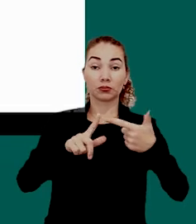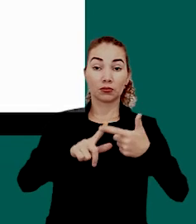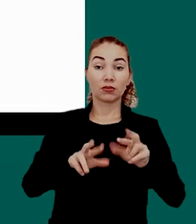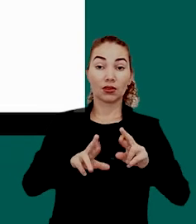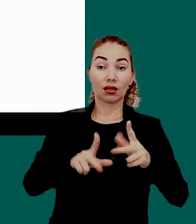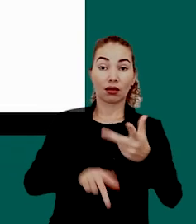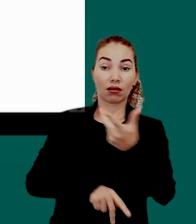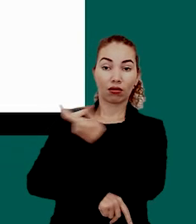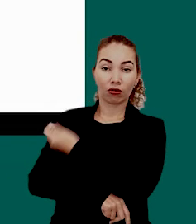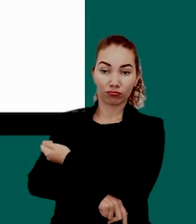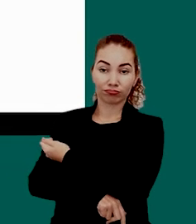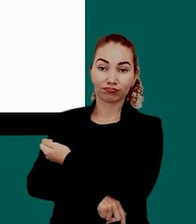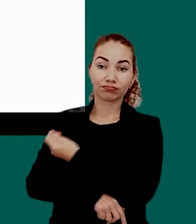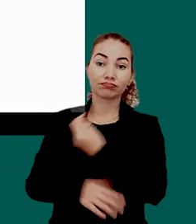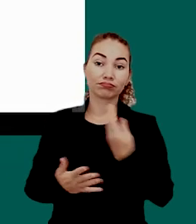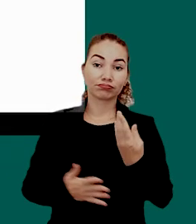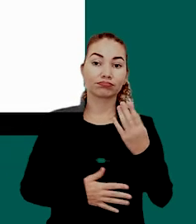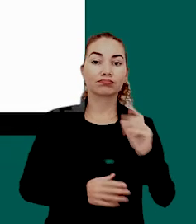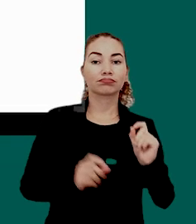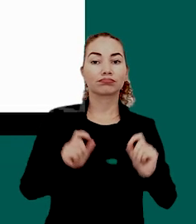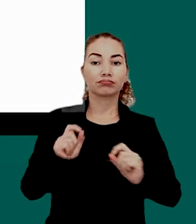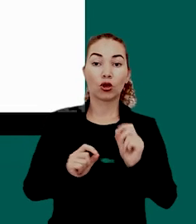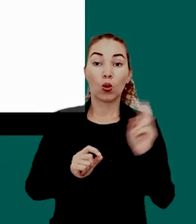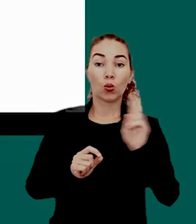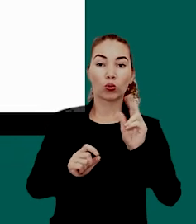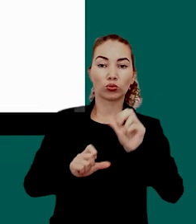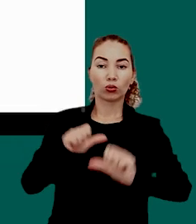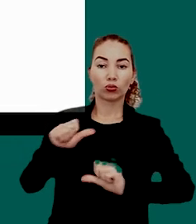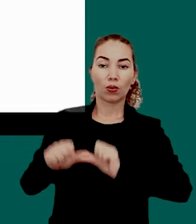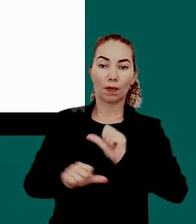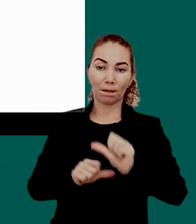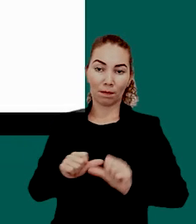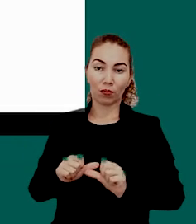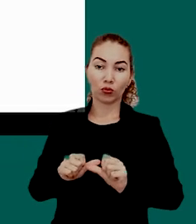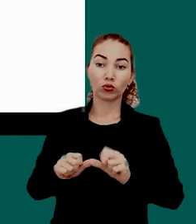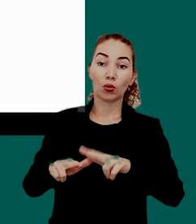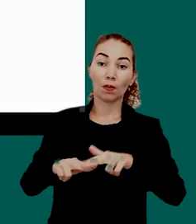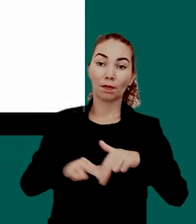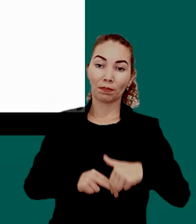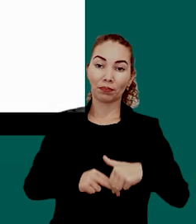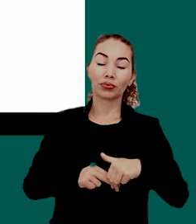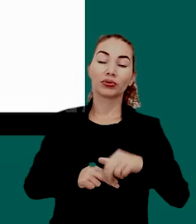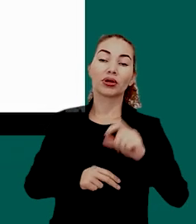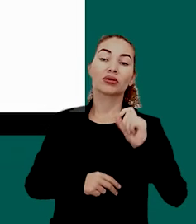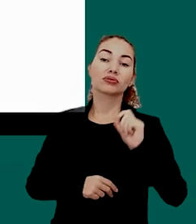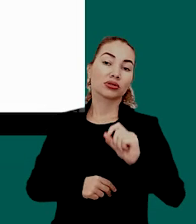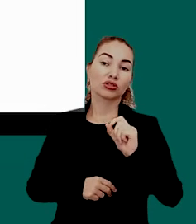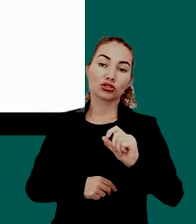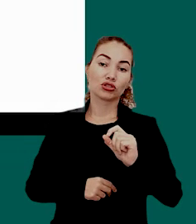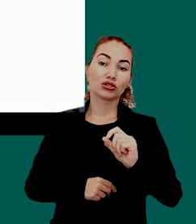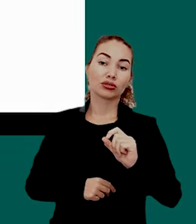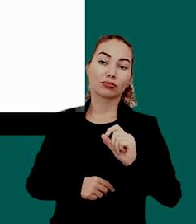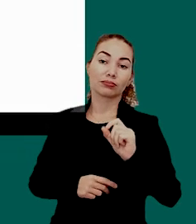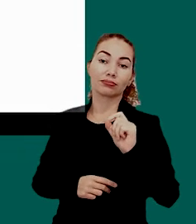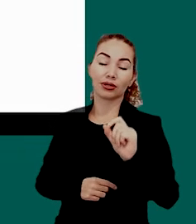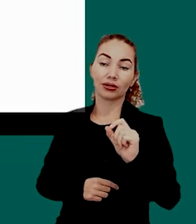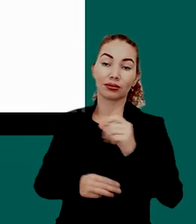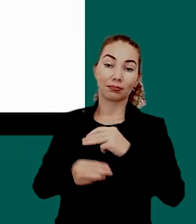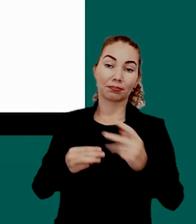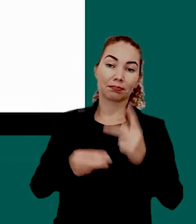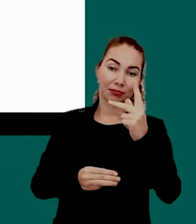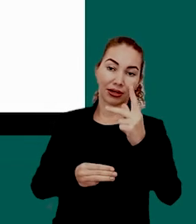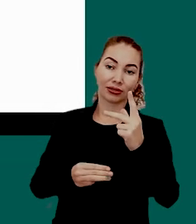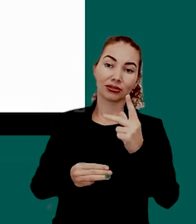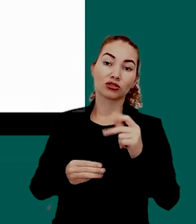dose é o adenovírus AD5, tá? O nome foi modificado numa jogada de marketing do presidente Putin, né? O nome inicial era Grankovich